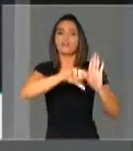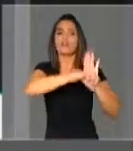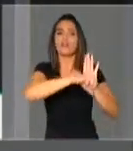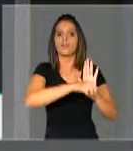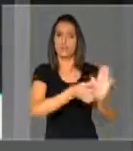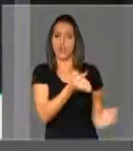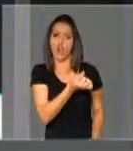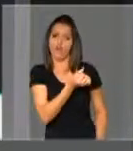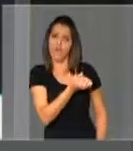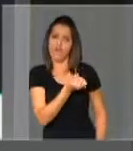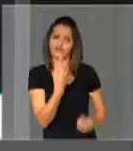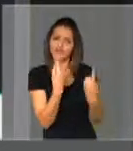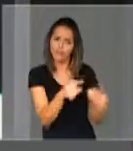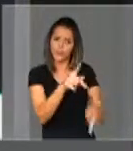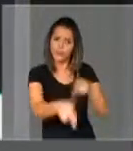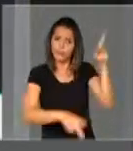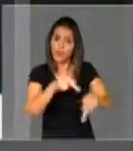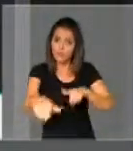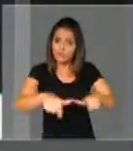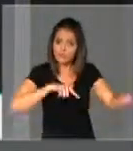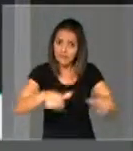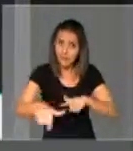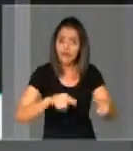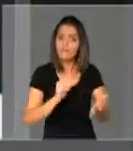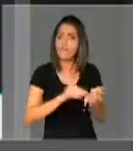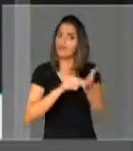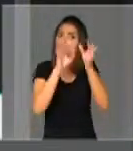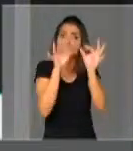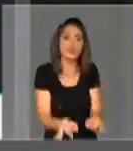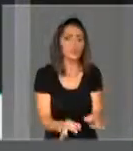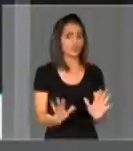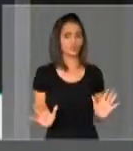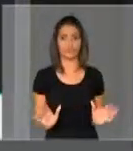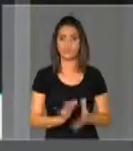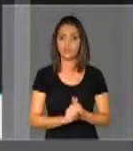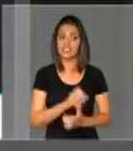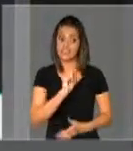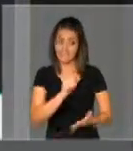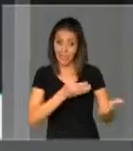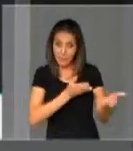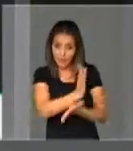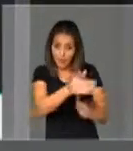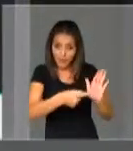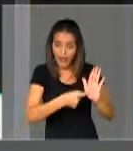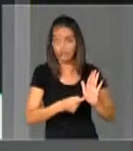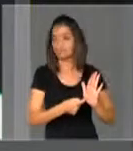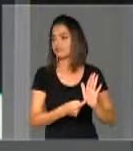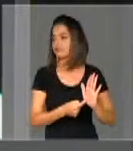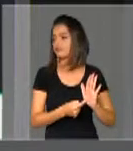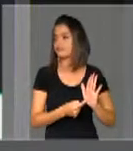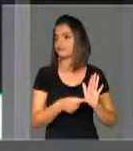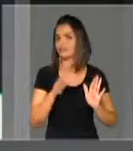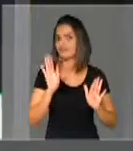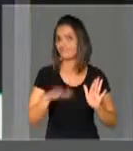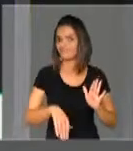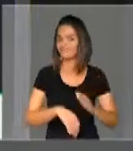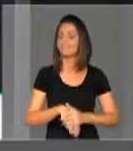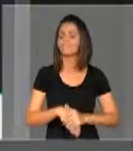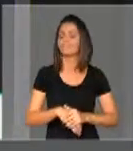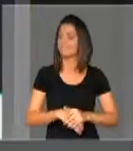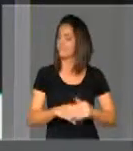e covarde com a classe trabalhadora do nosso Brasil for aprovada. Eu